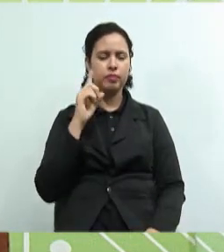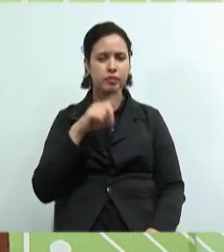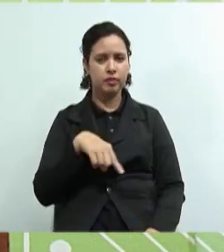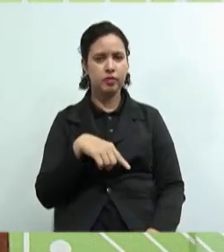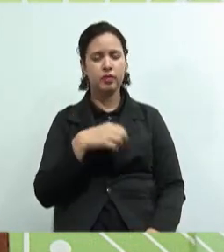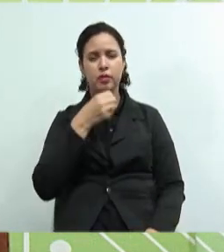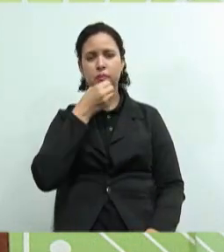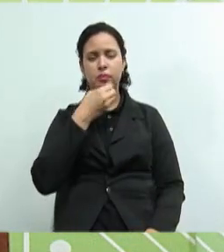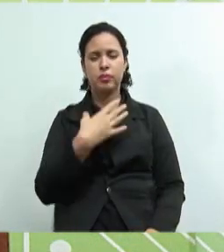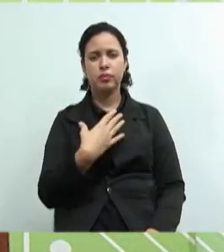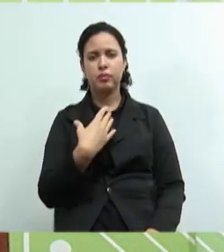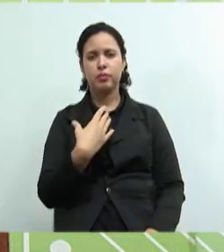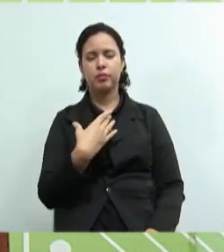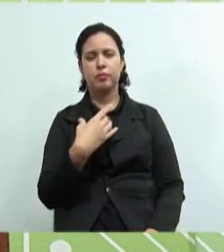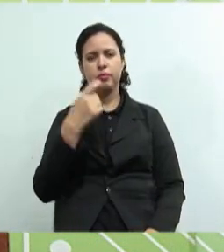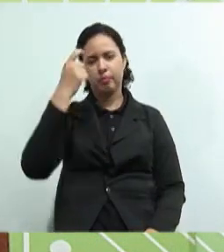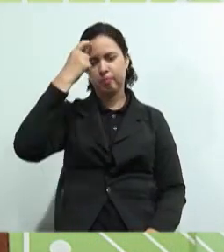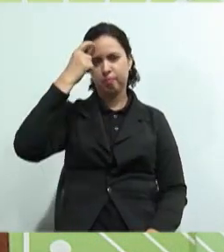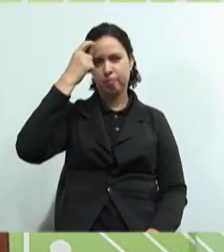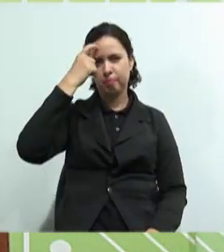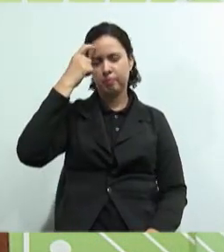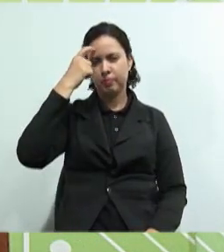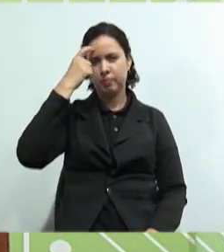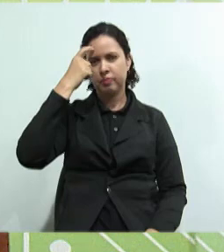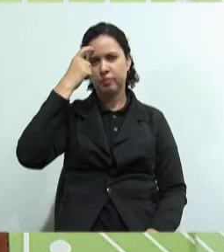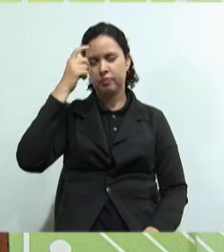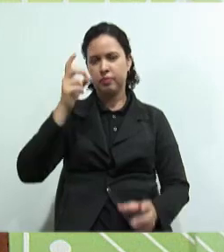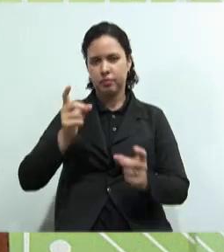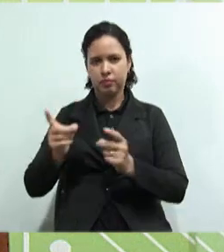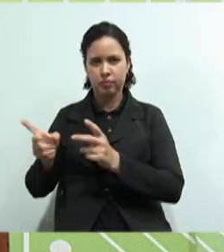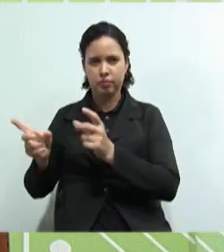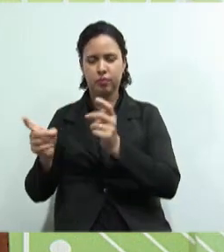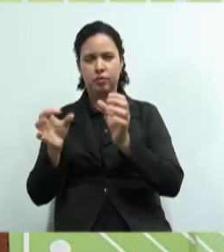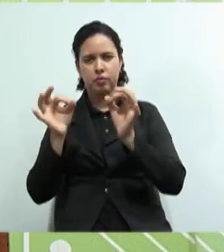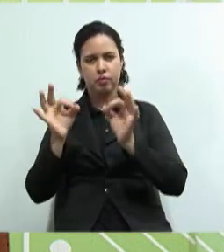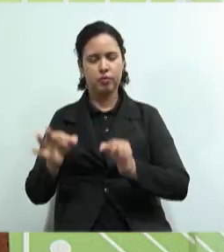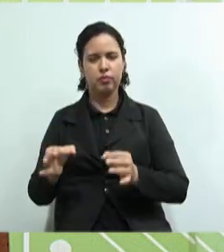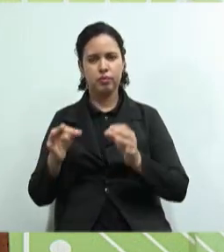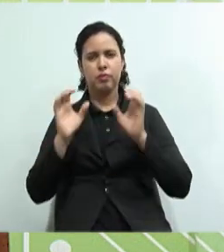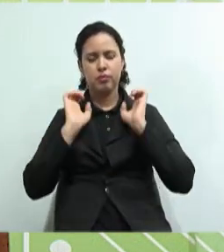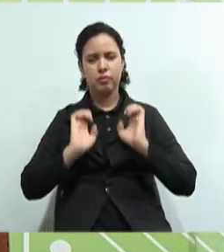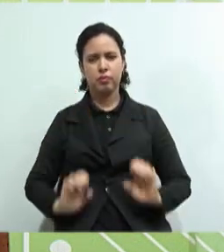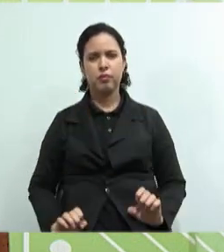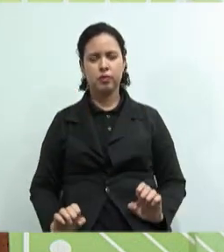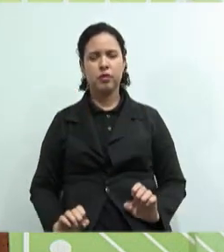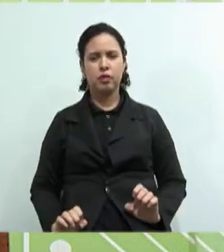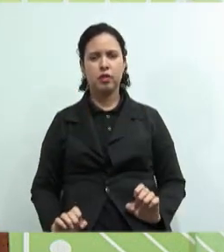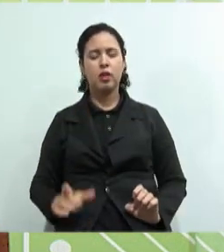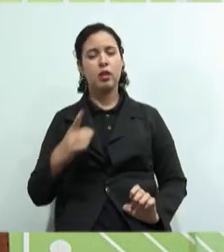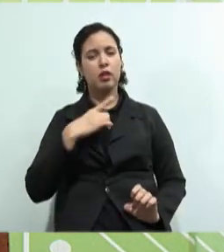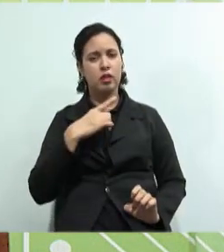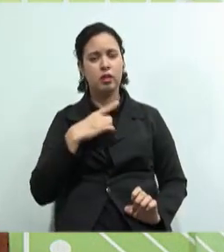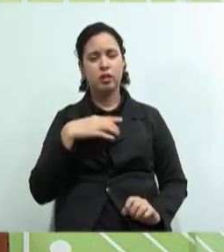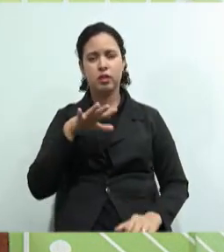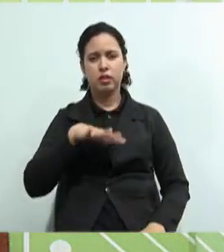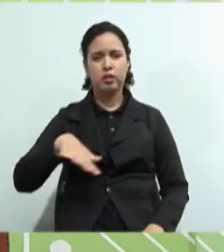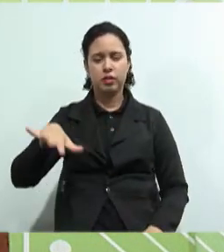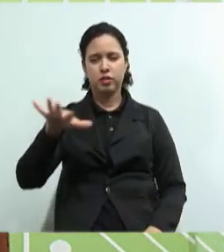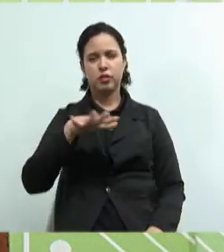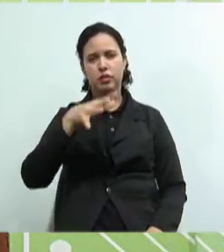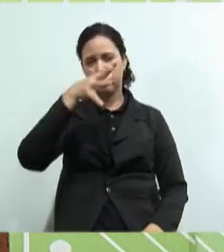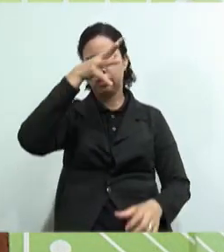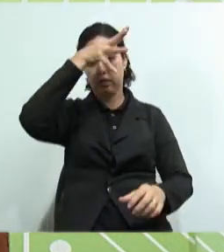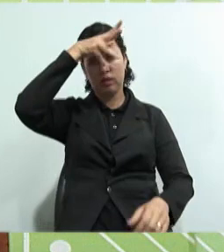de comércio justo e ético, porque existe um apelo global muito grande em relação à região amazônica. Se você fala assim, esse é